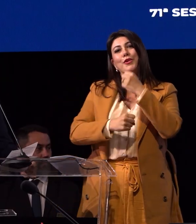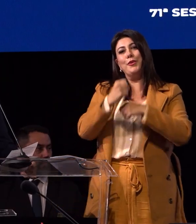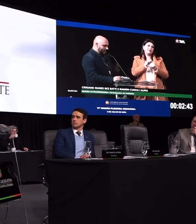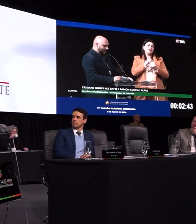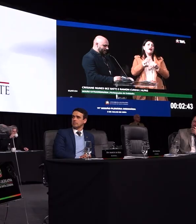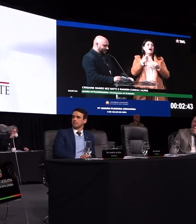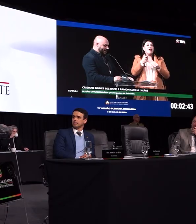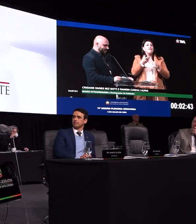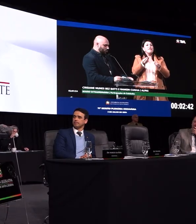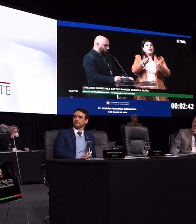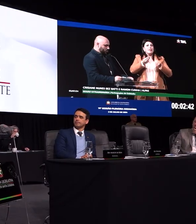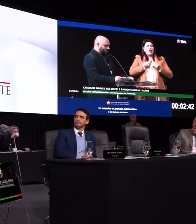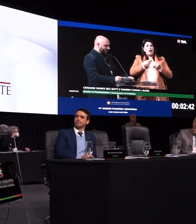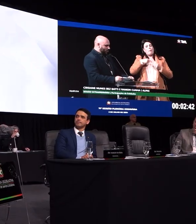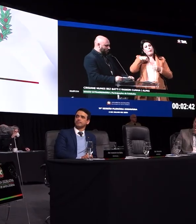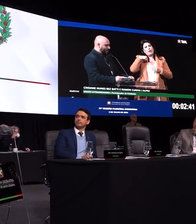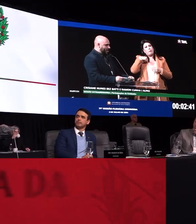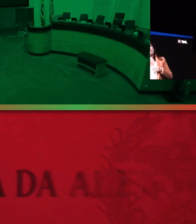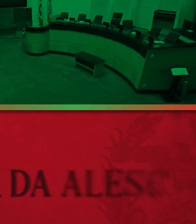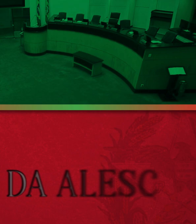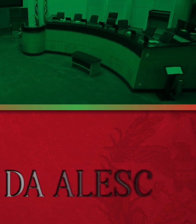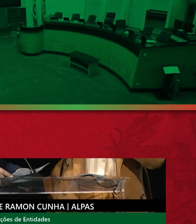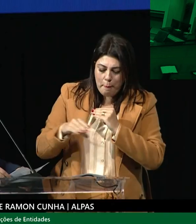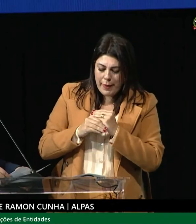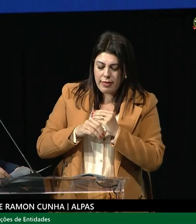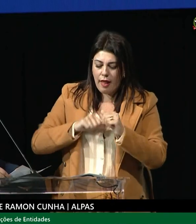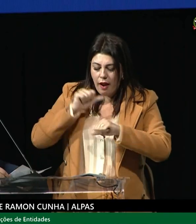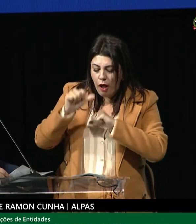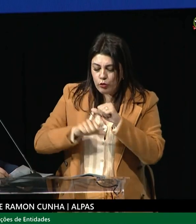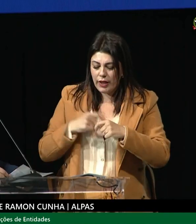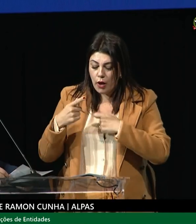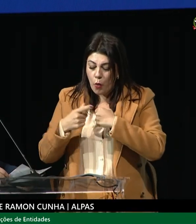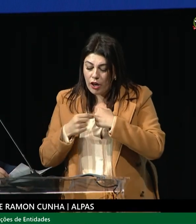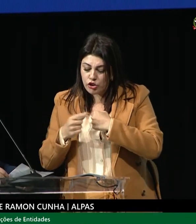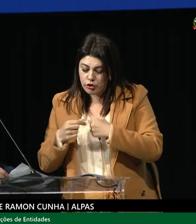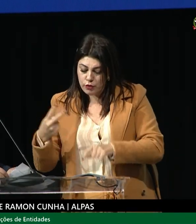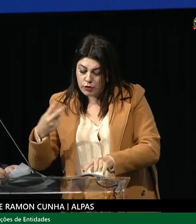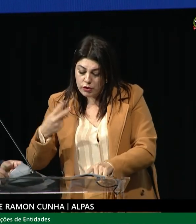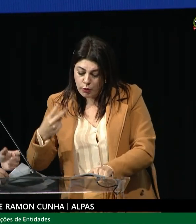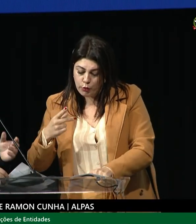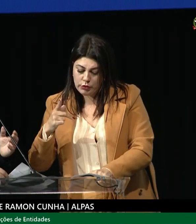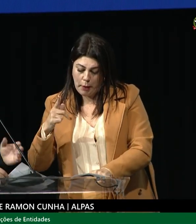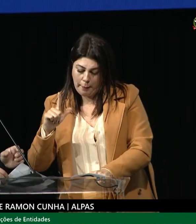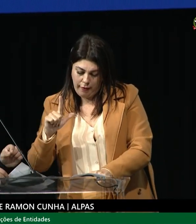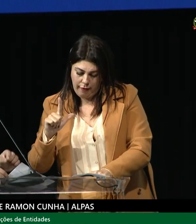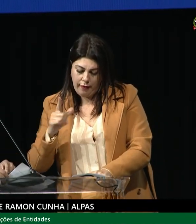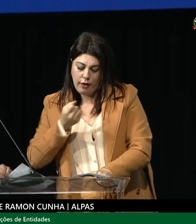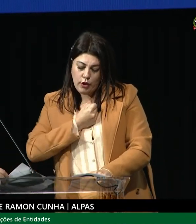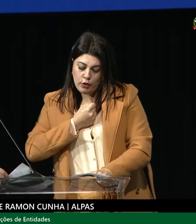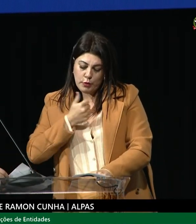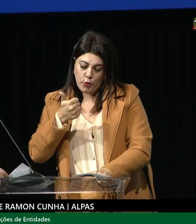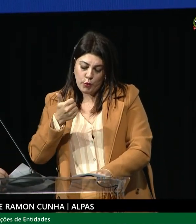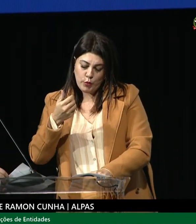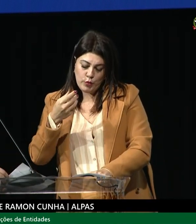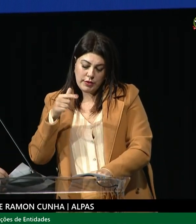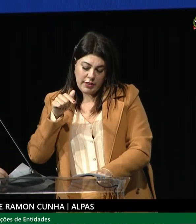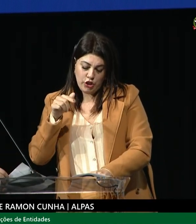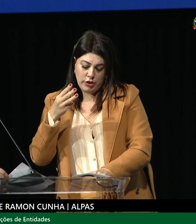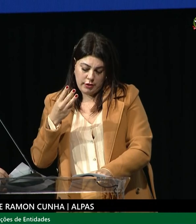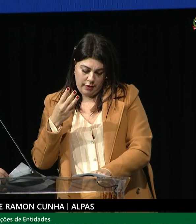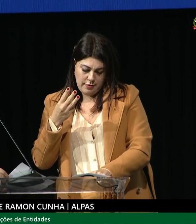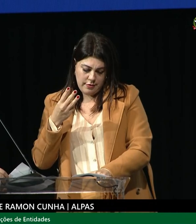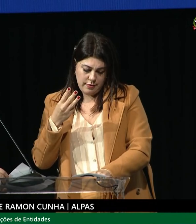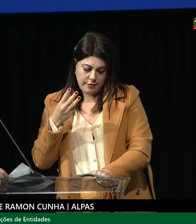libras, Ramon Cunha, durante seu discurso. Garantir a dignidade do surdo, que eu estou explicando também a respeito dessa